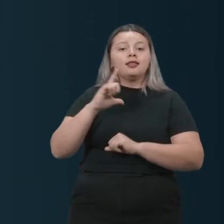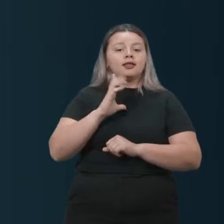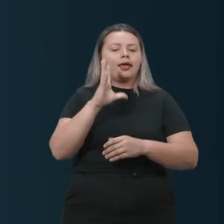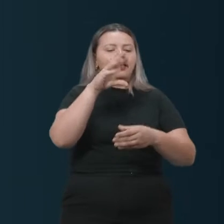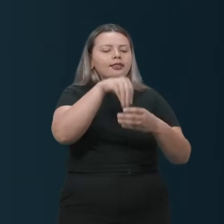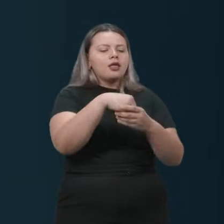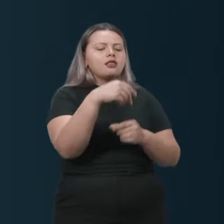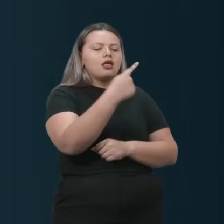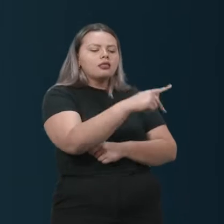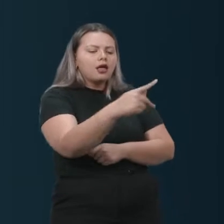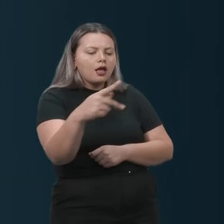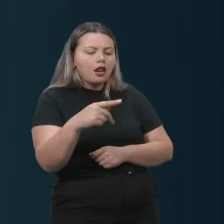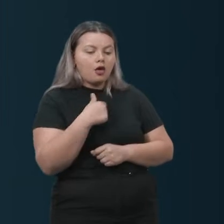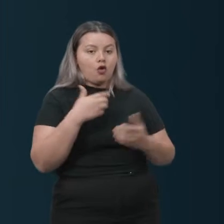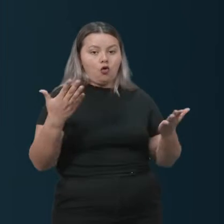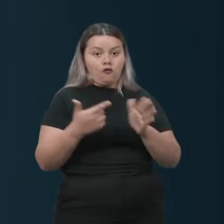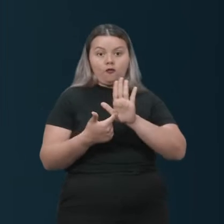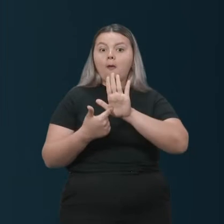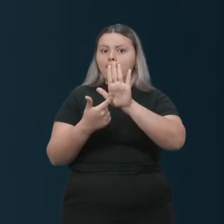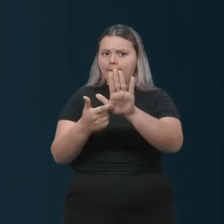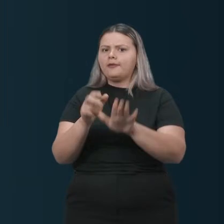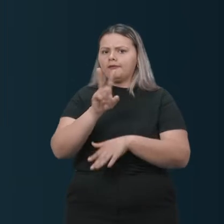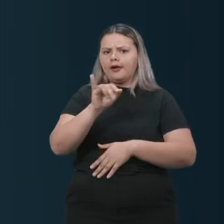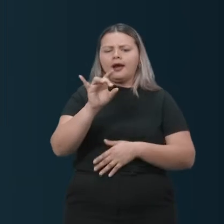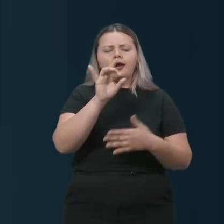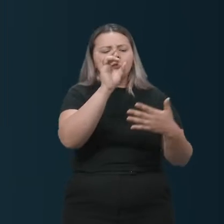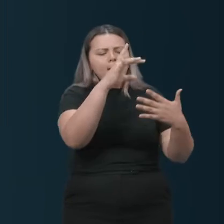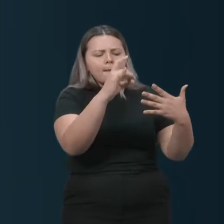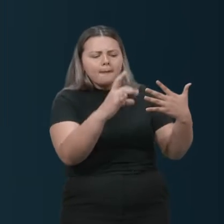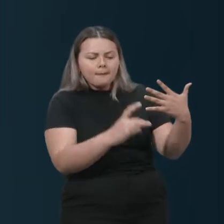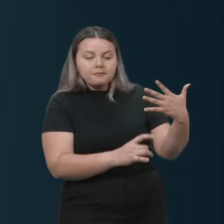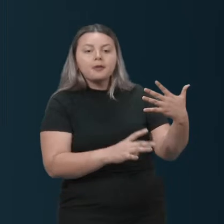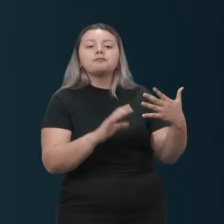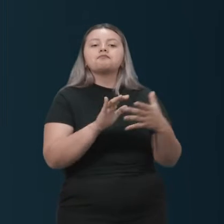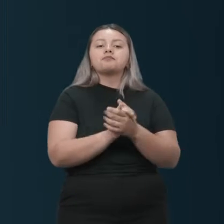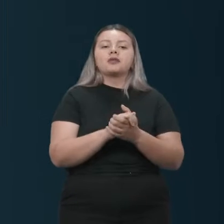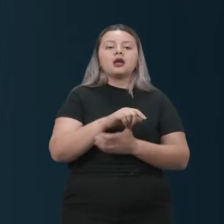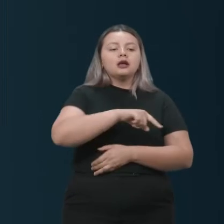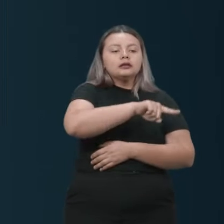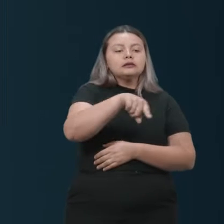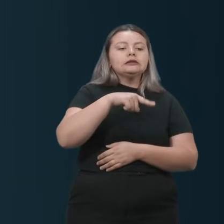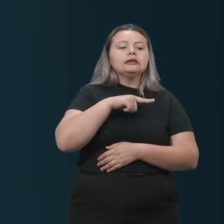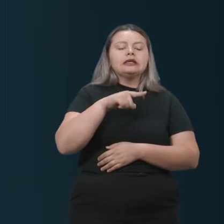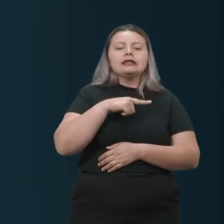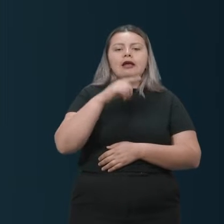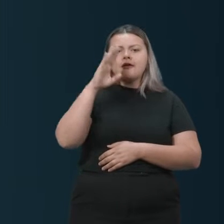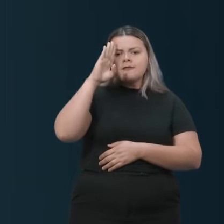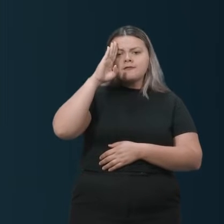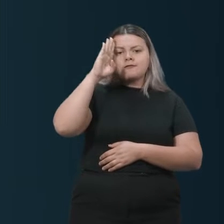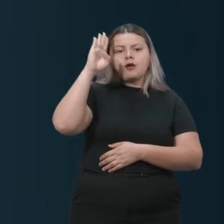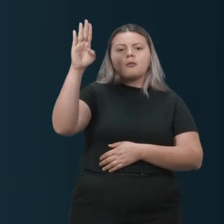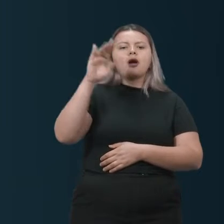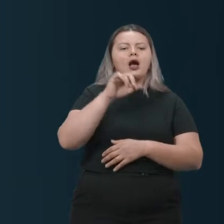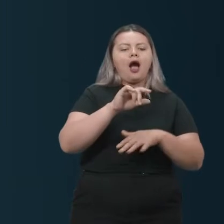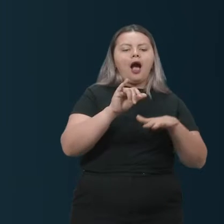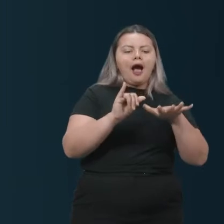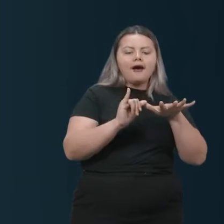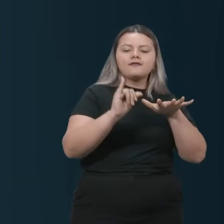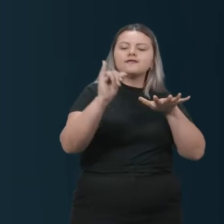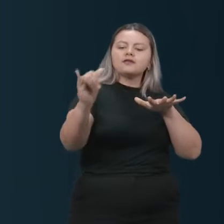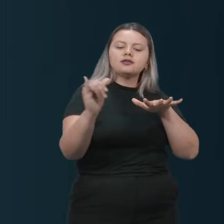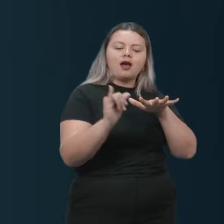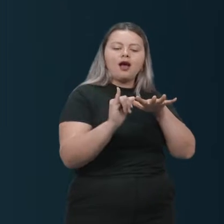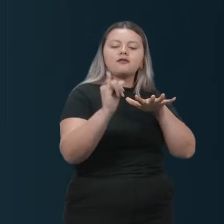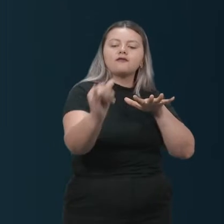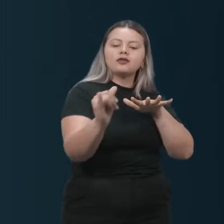de particularidades que eu vou apresentar a vocês, que fazem delas muito boas em transmitir